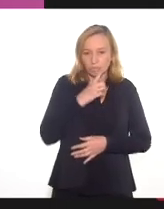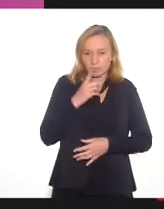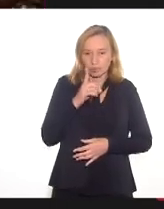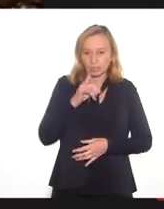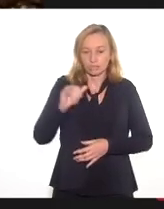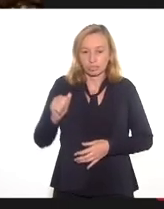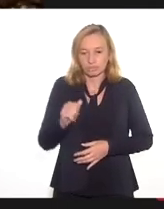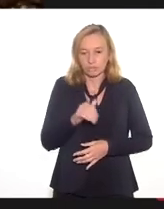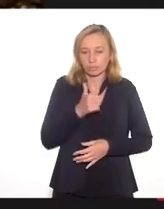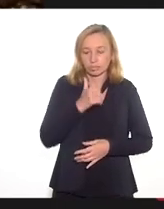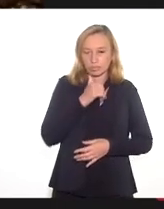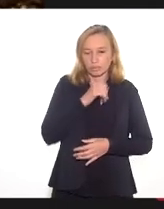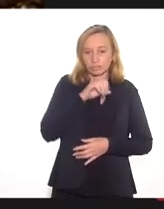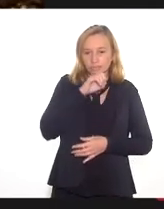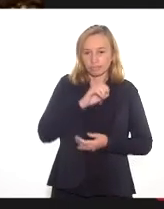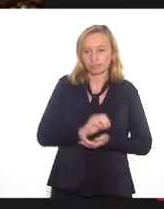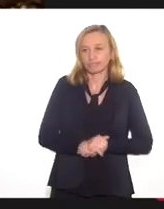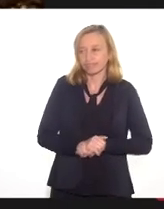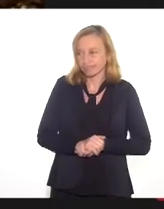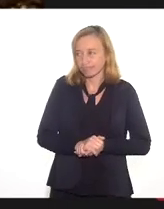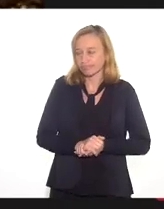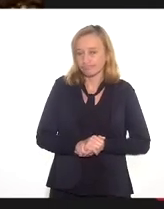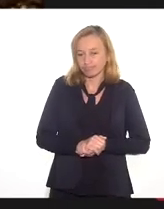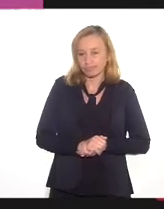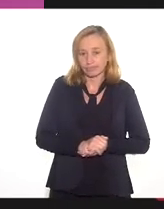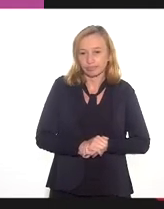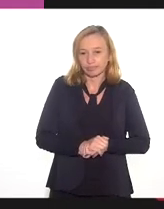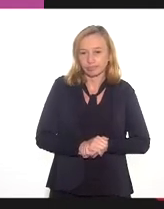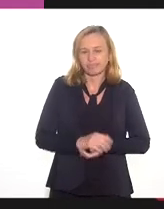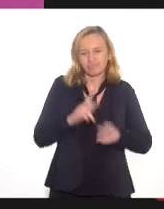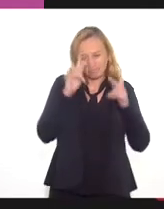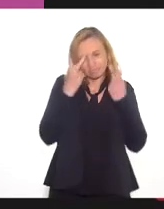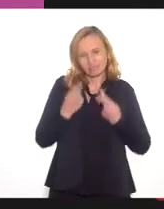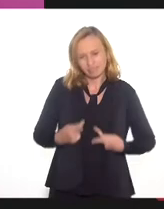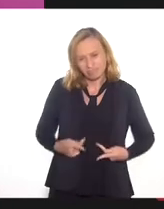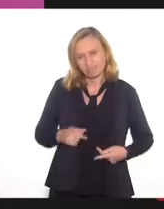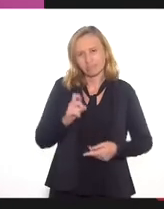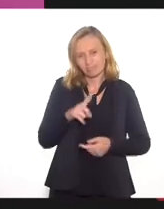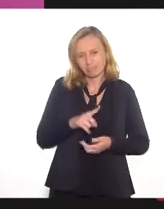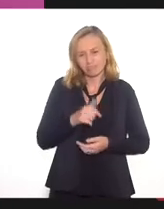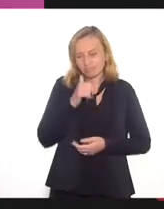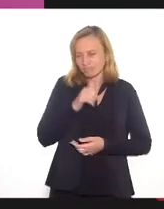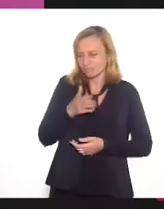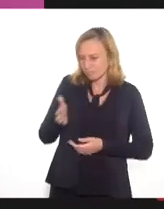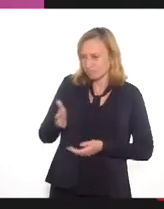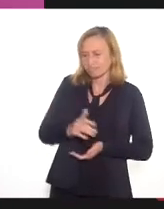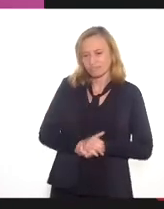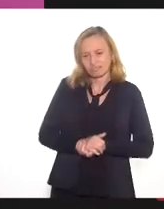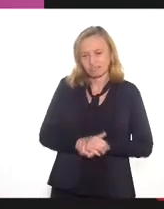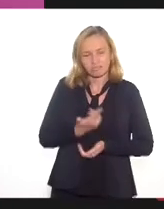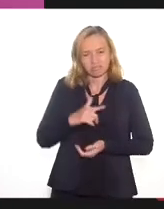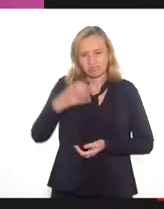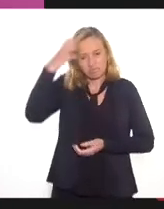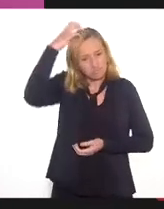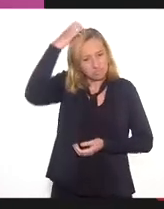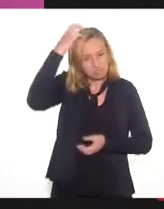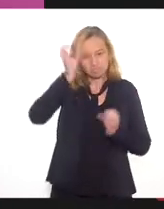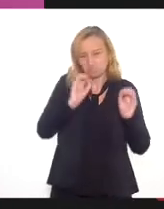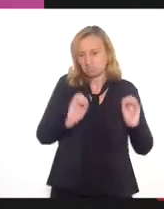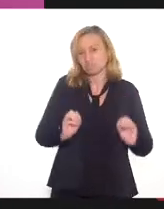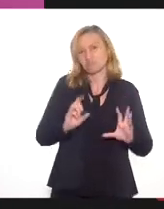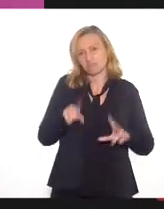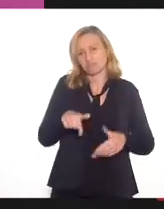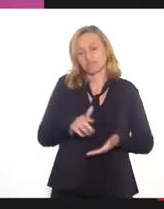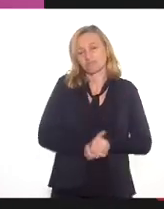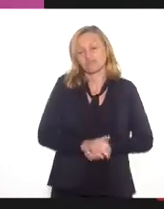das mães exatamente uma questão de humanidade essas mulheres não têm culpa de absolutamente nada